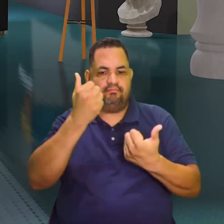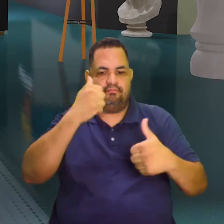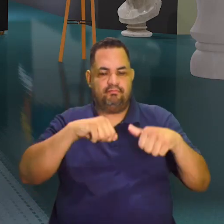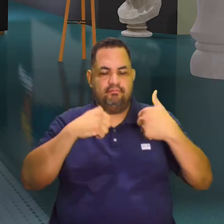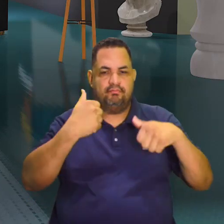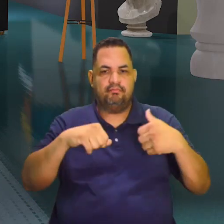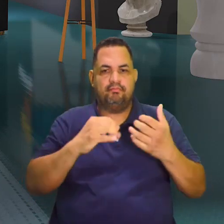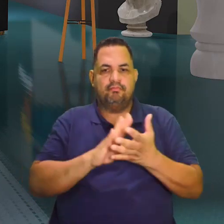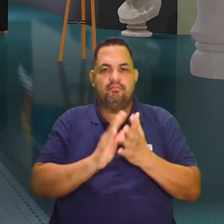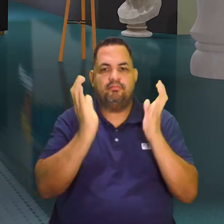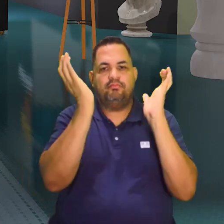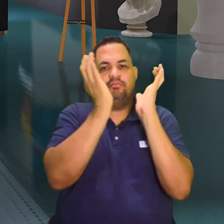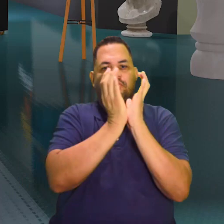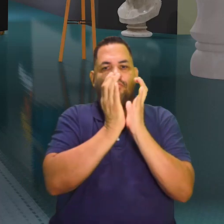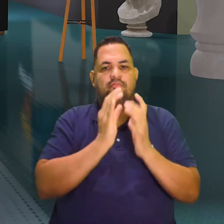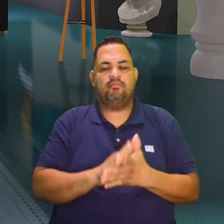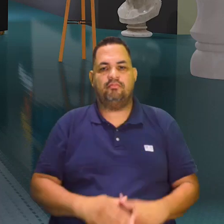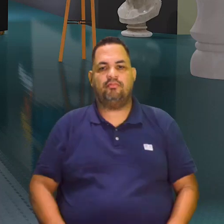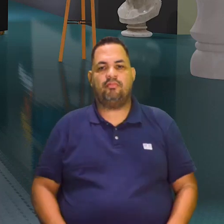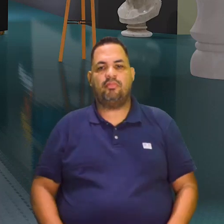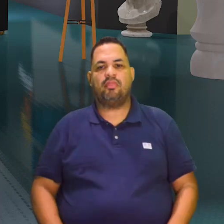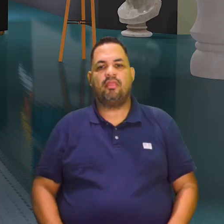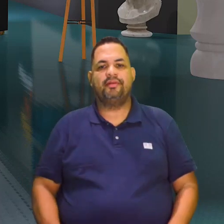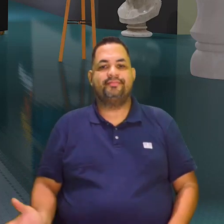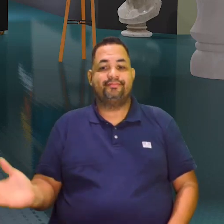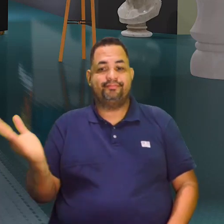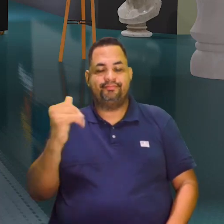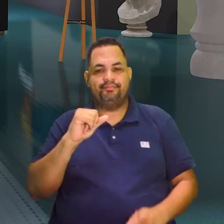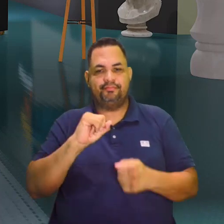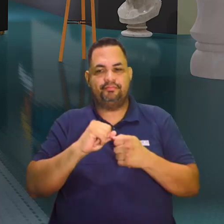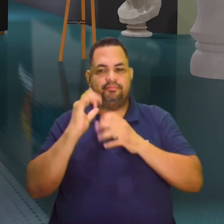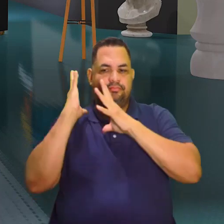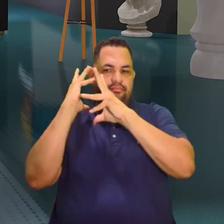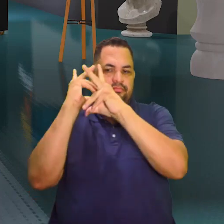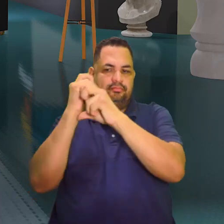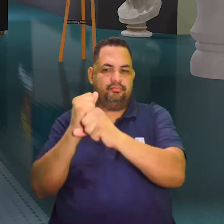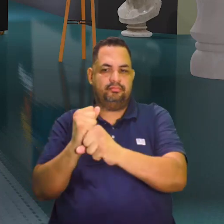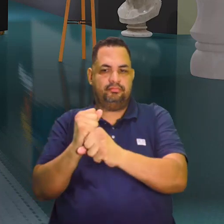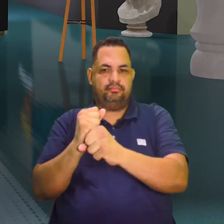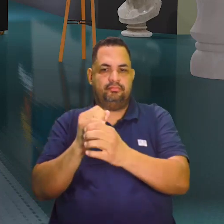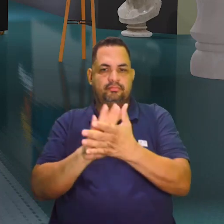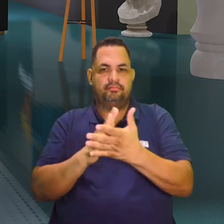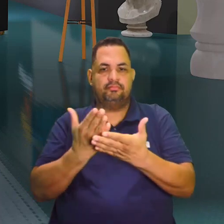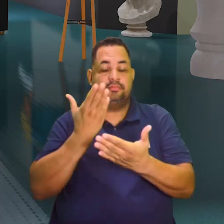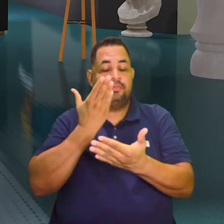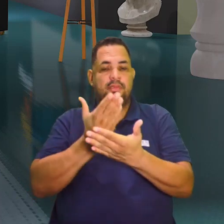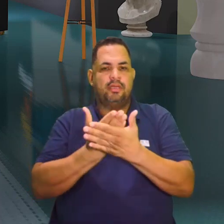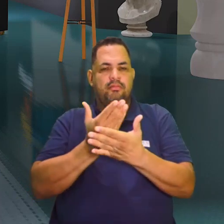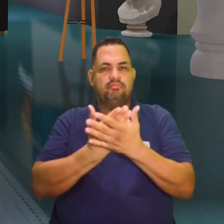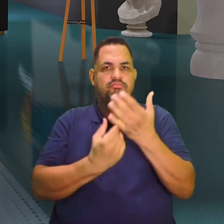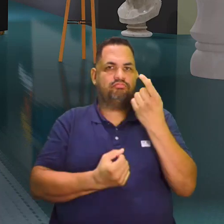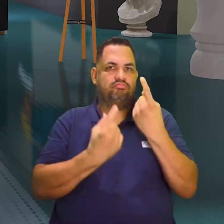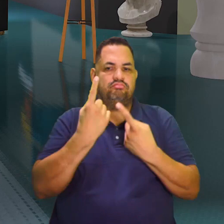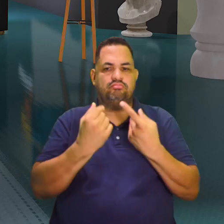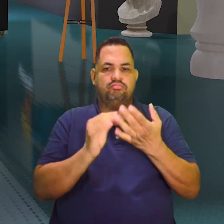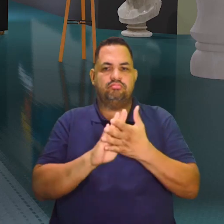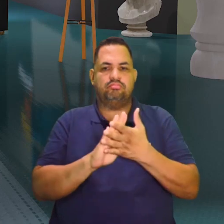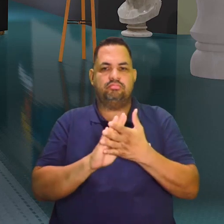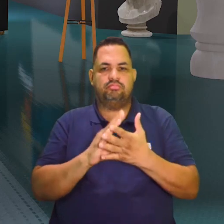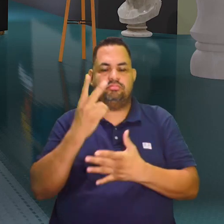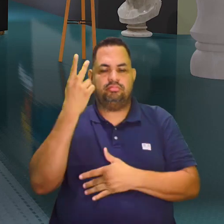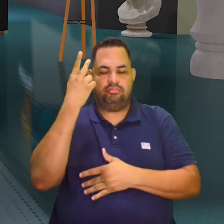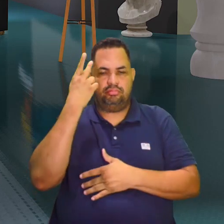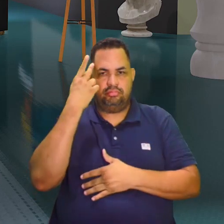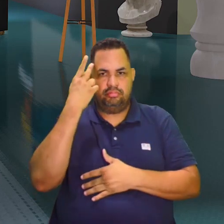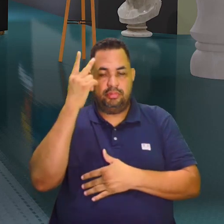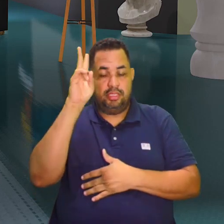avaliação desta unidade. Então, queridos, vamos fazer agora a revisão de algumas aulas. Lembrando que, geralmente,